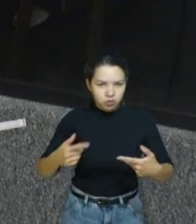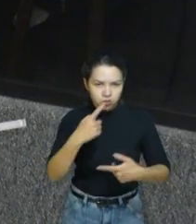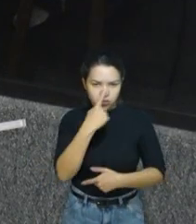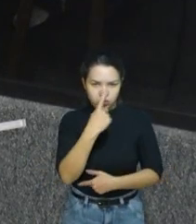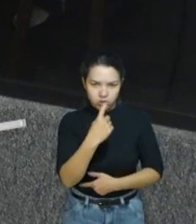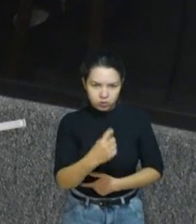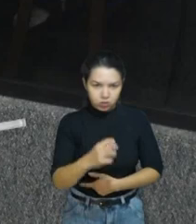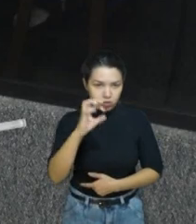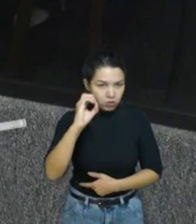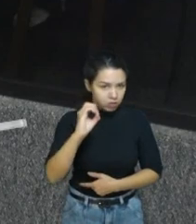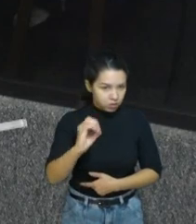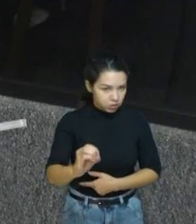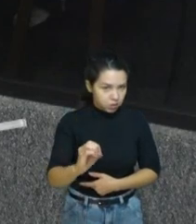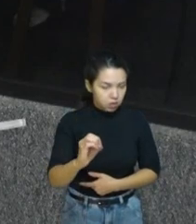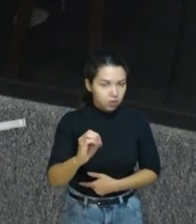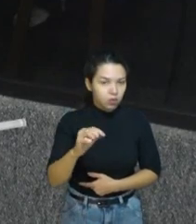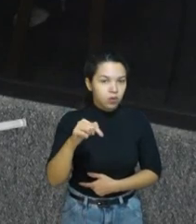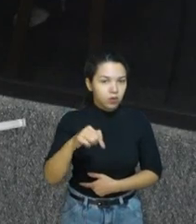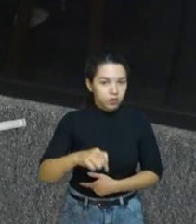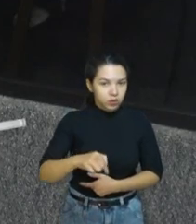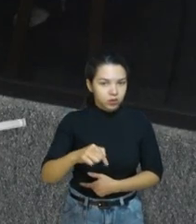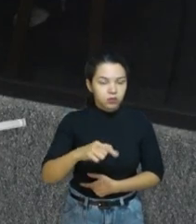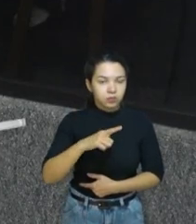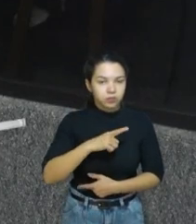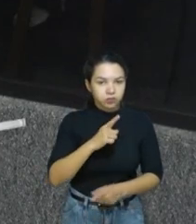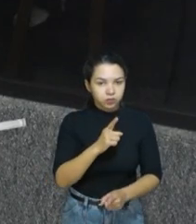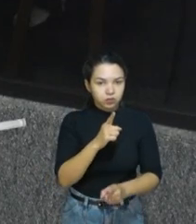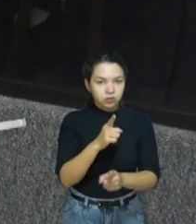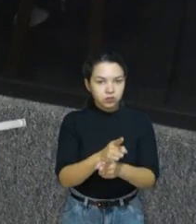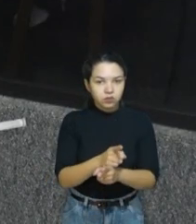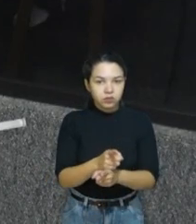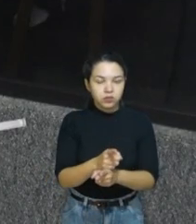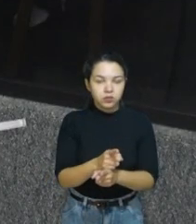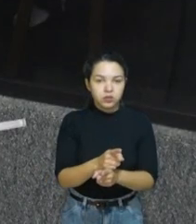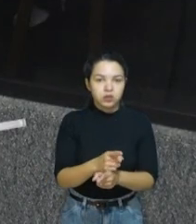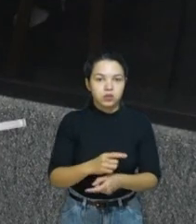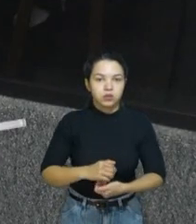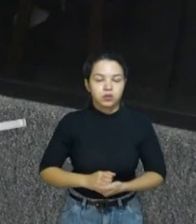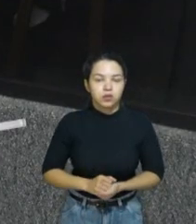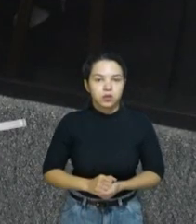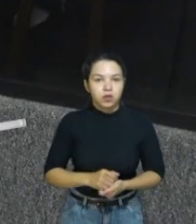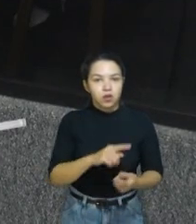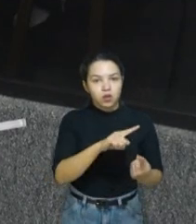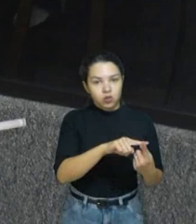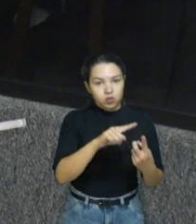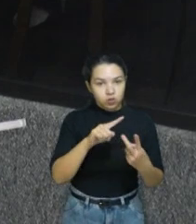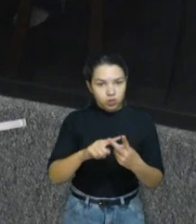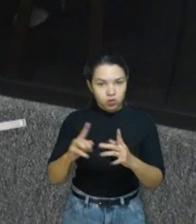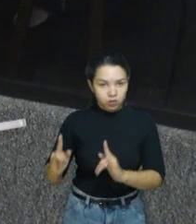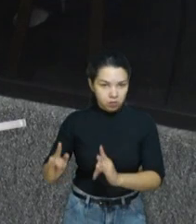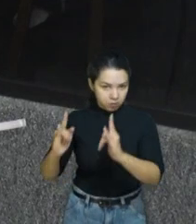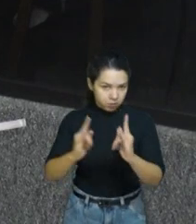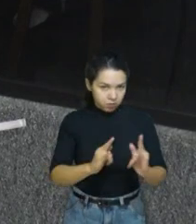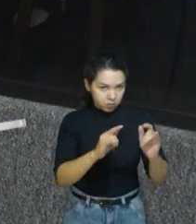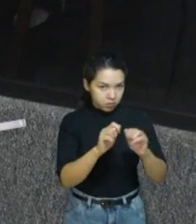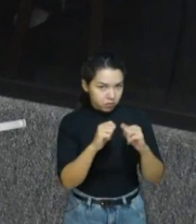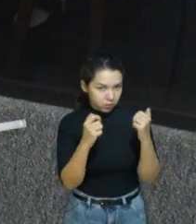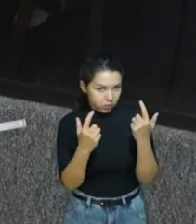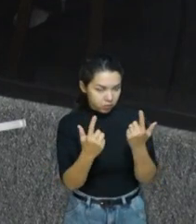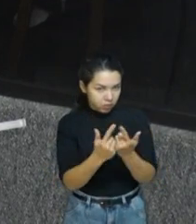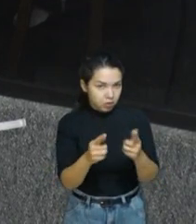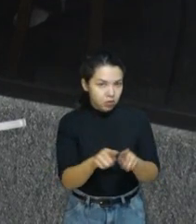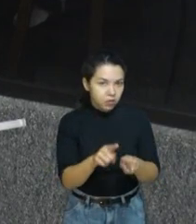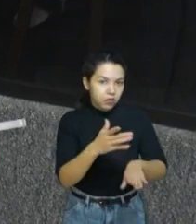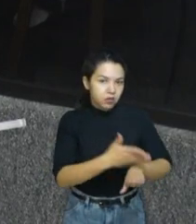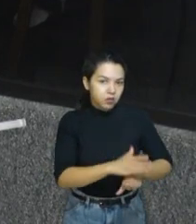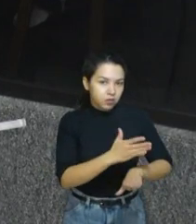lixo zero, que abrange desde o diagnóstico da atual geração dos resíduos dos 2 prédios da Alesc até o treinamento de todos